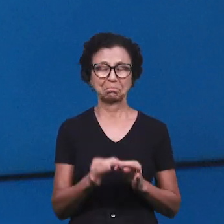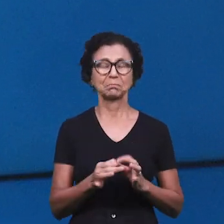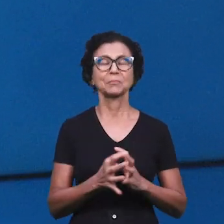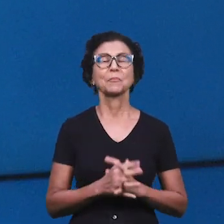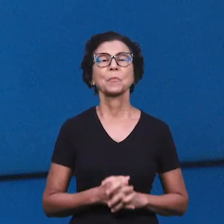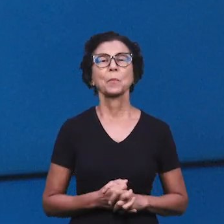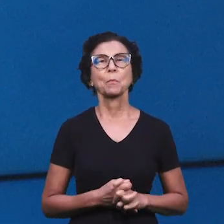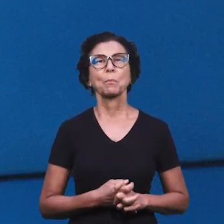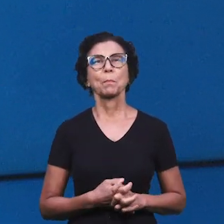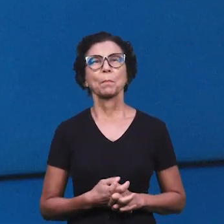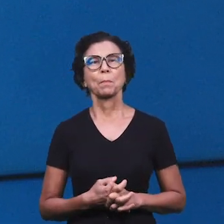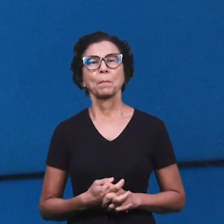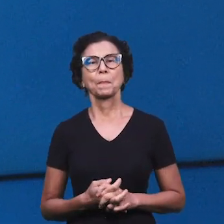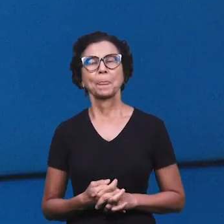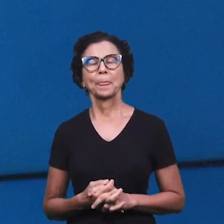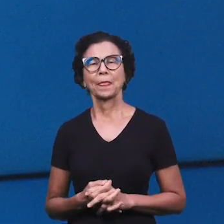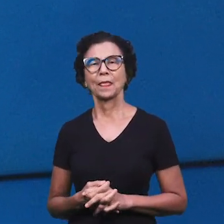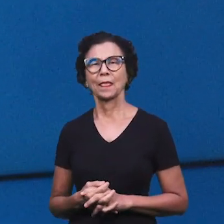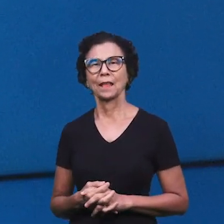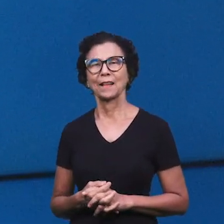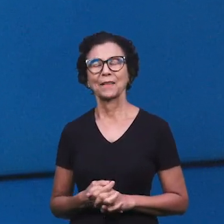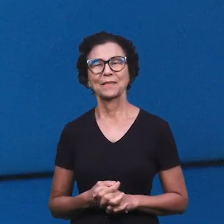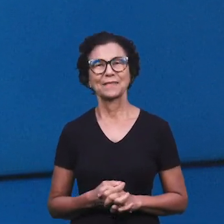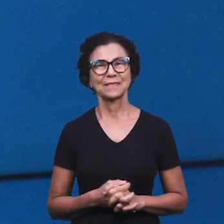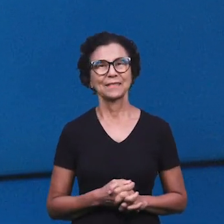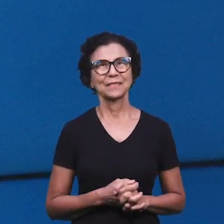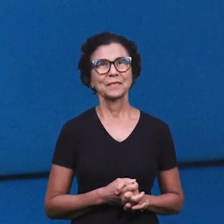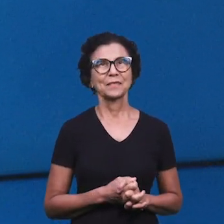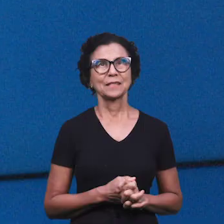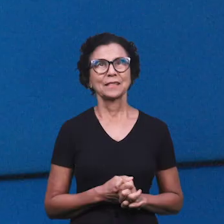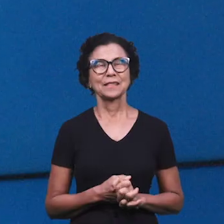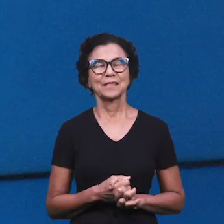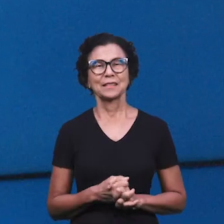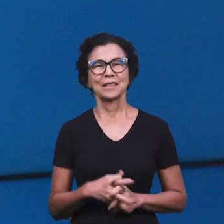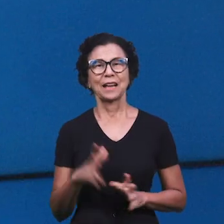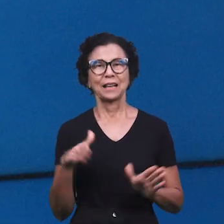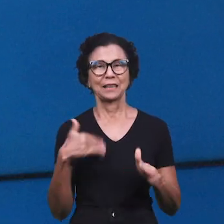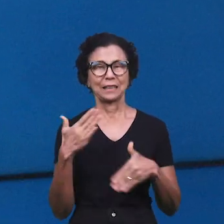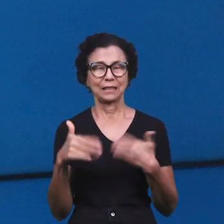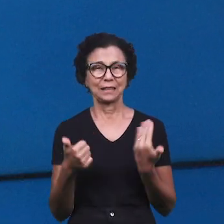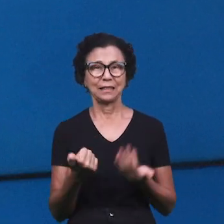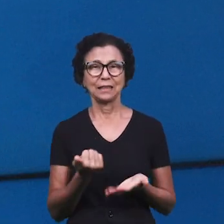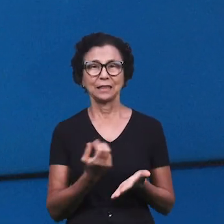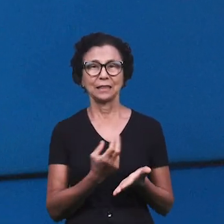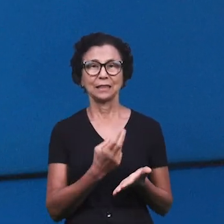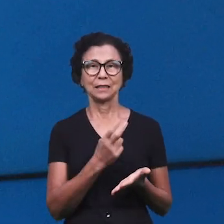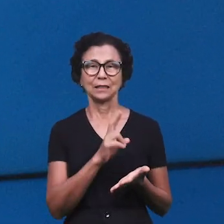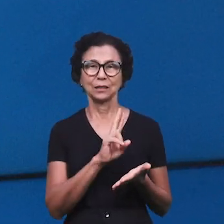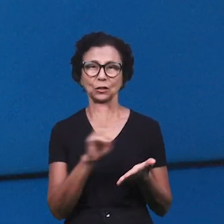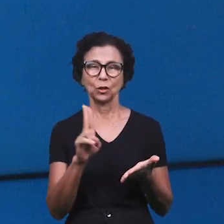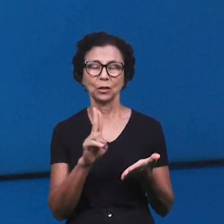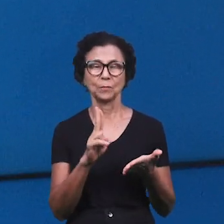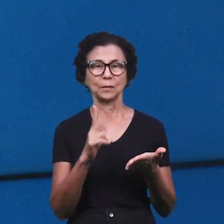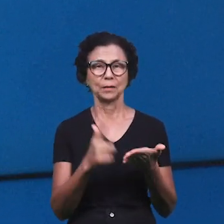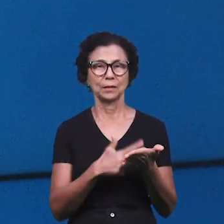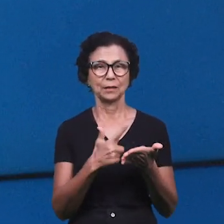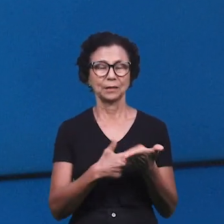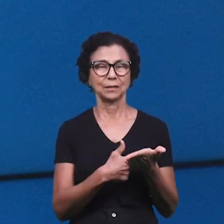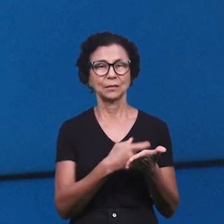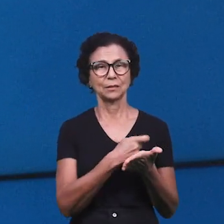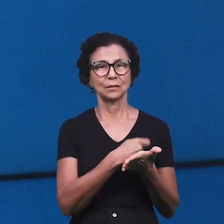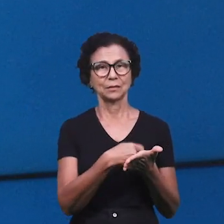é ter o nome no livro da vida. Ô Hannah, e a paz do Senhor Jesus para você, a sua família, para a igreja,